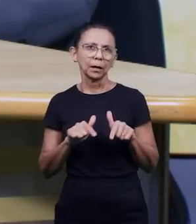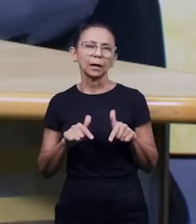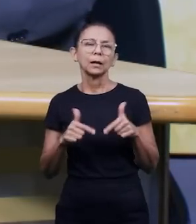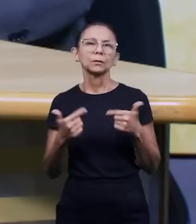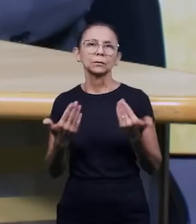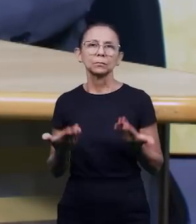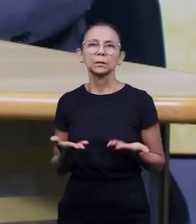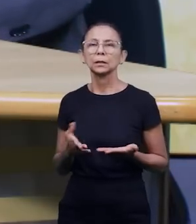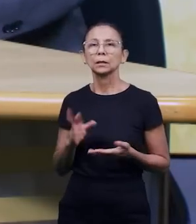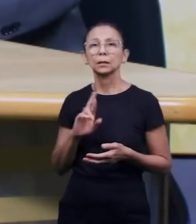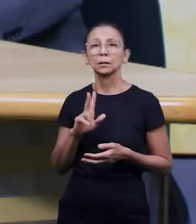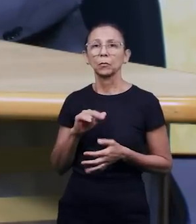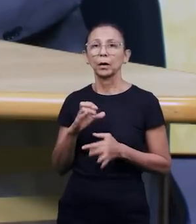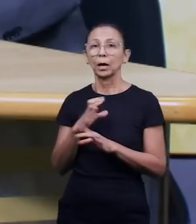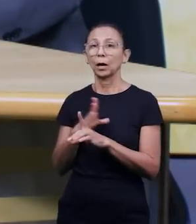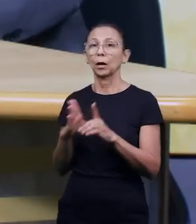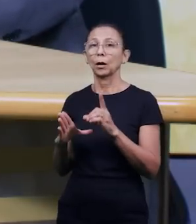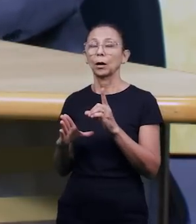a vida